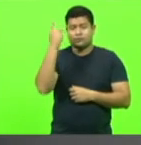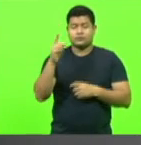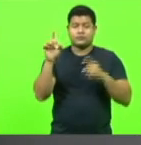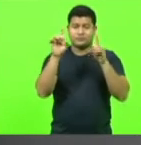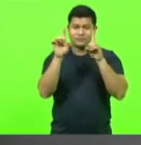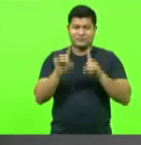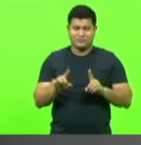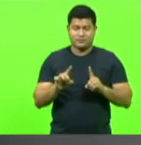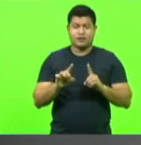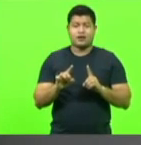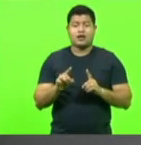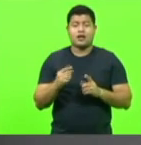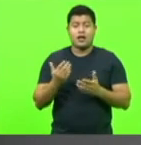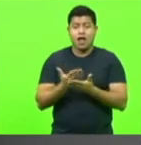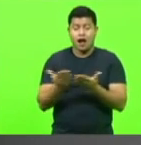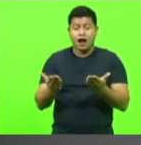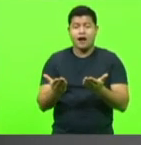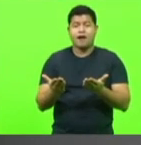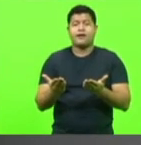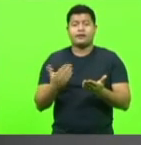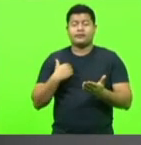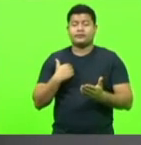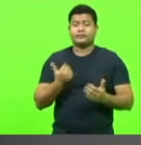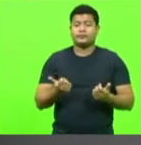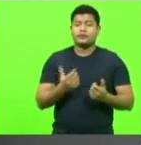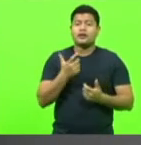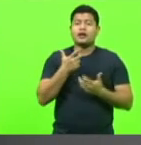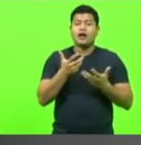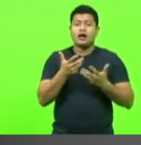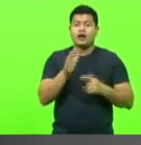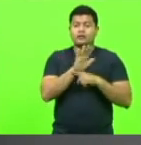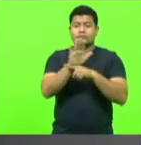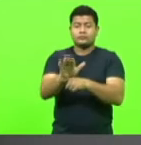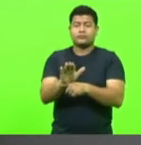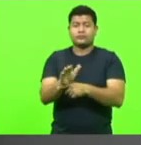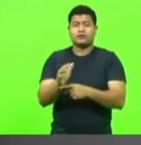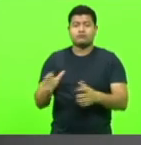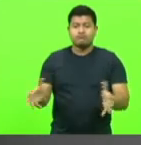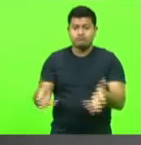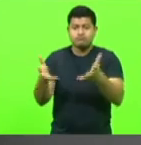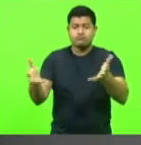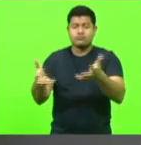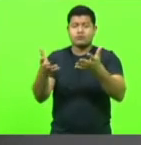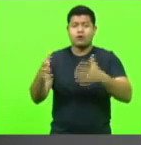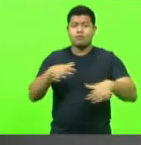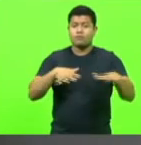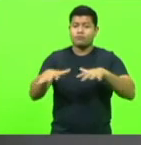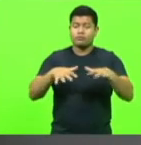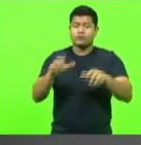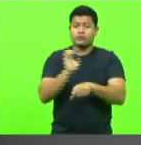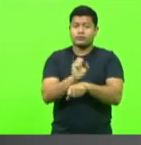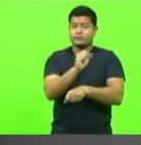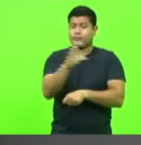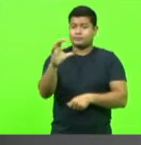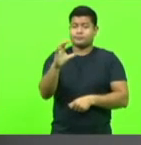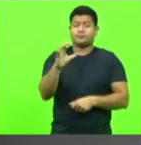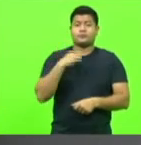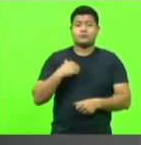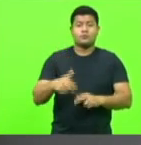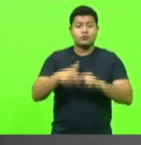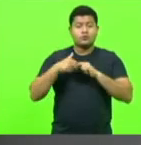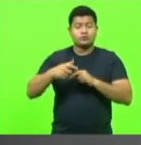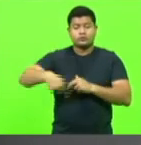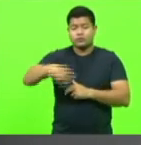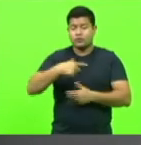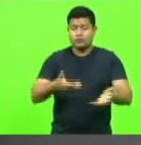contribuir para o fortalecimento dessas são junto o movimento no Estado de Santa Catarina por esse motivo